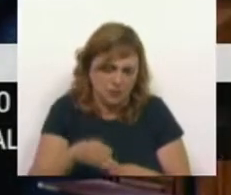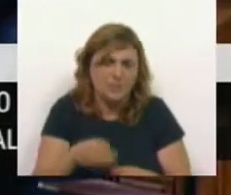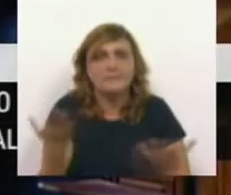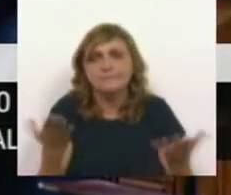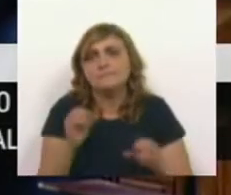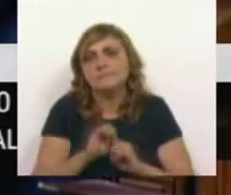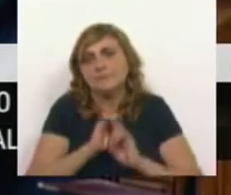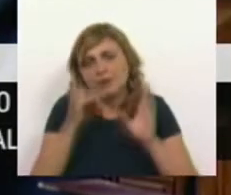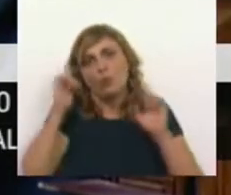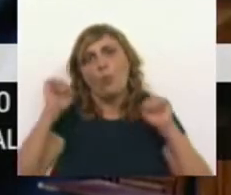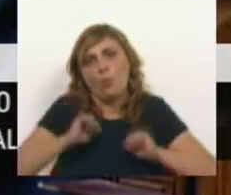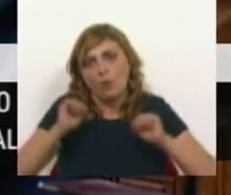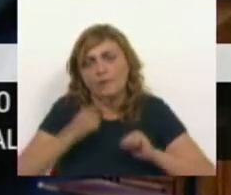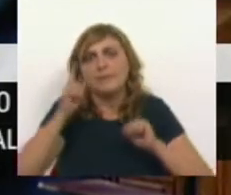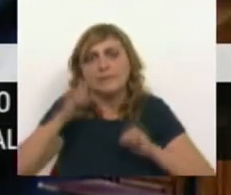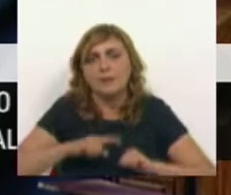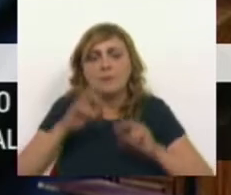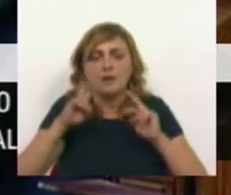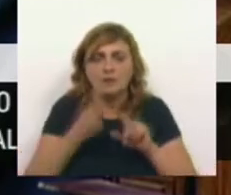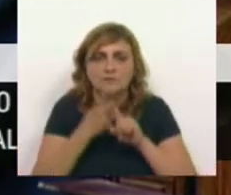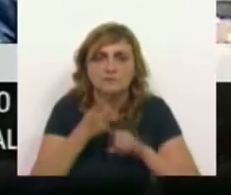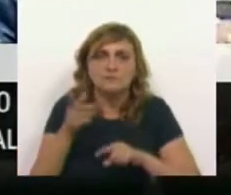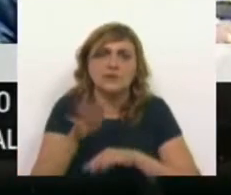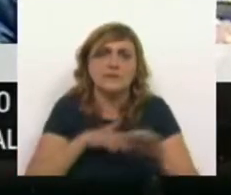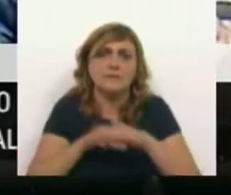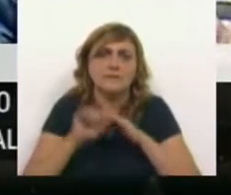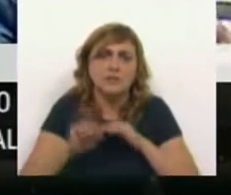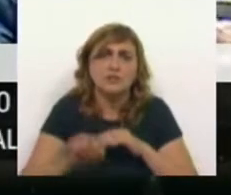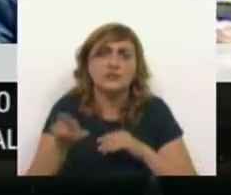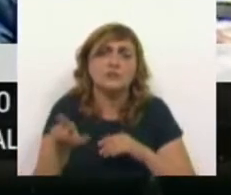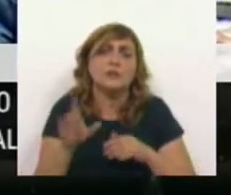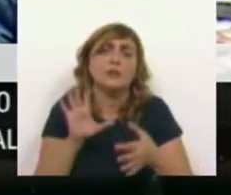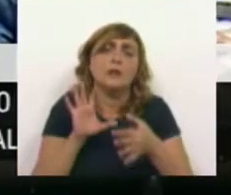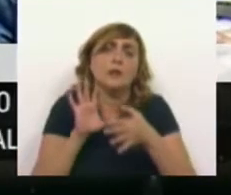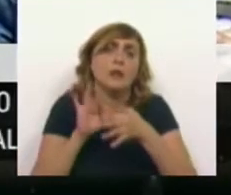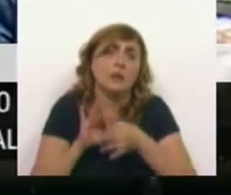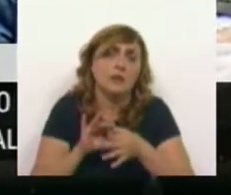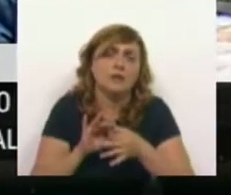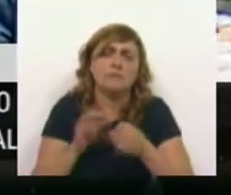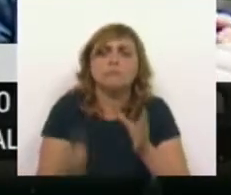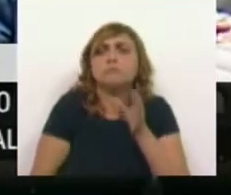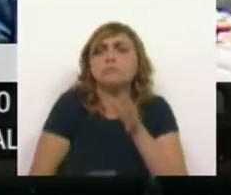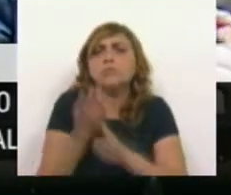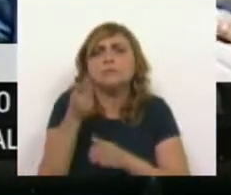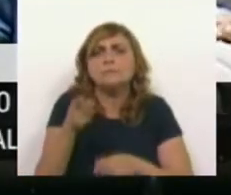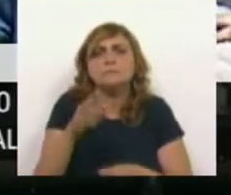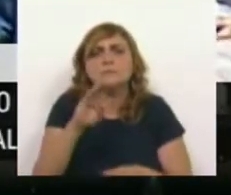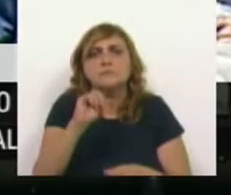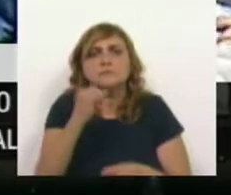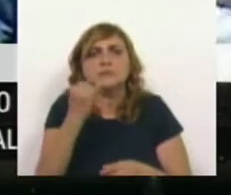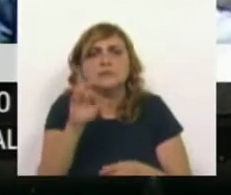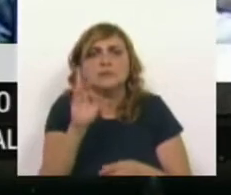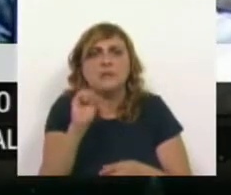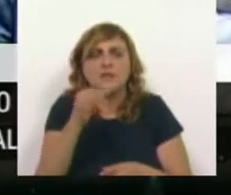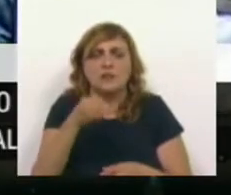evidentemente, concordamos também com a análise que foi feita relativamente à origem do Siresp e